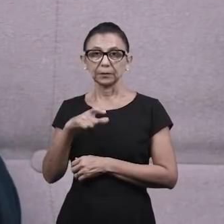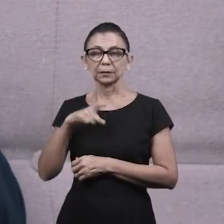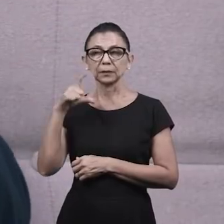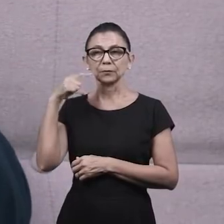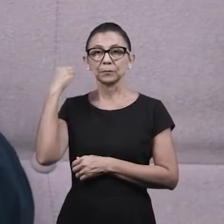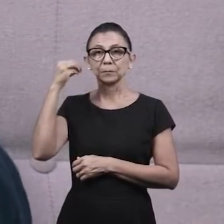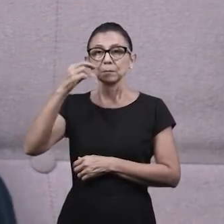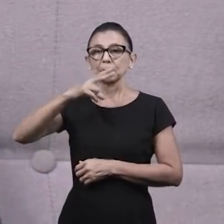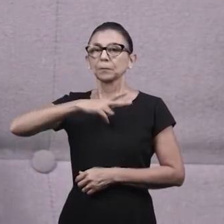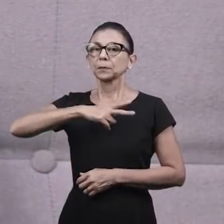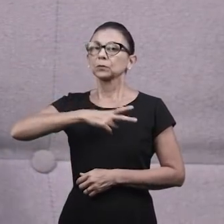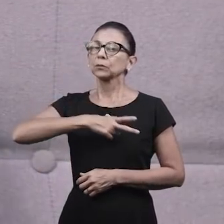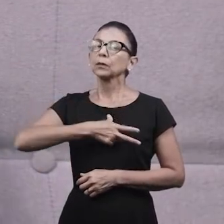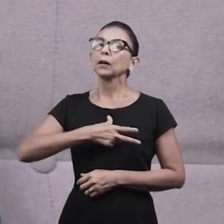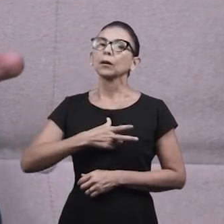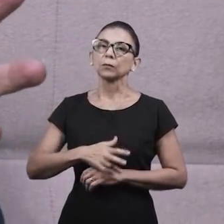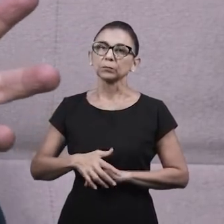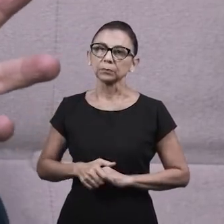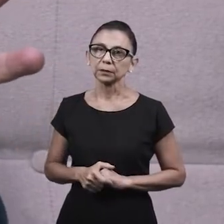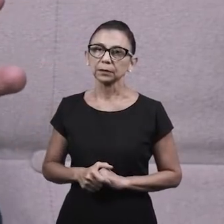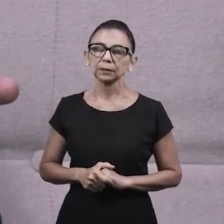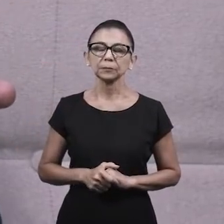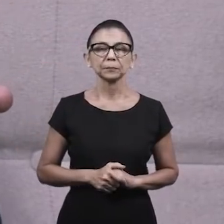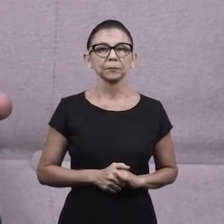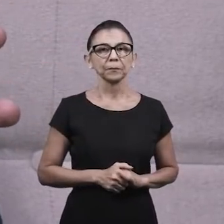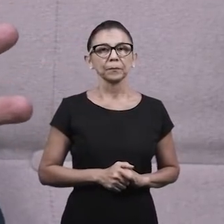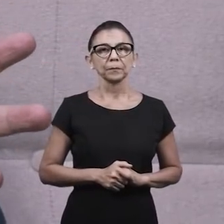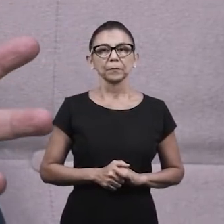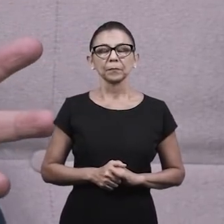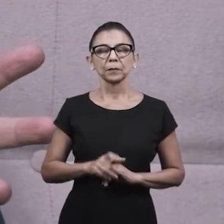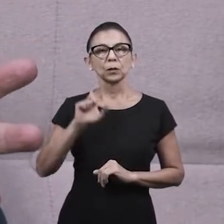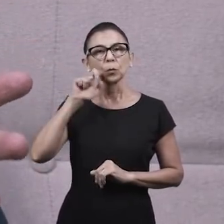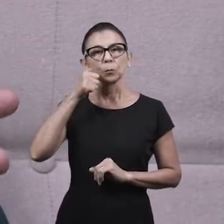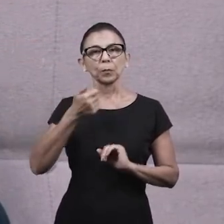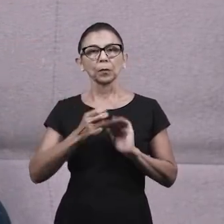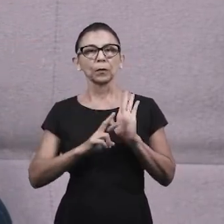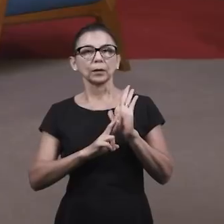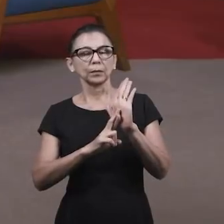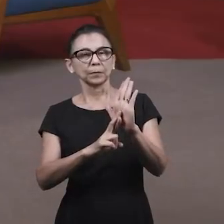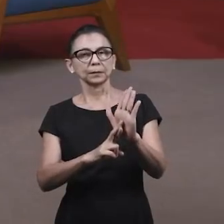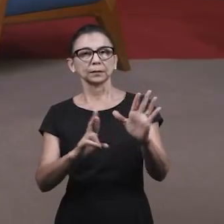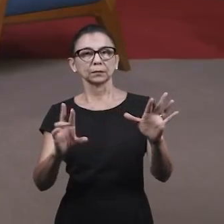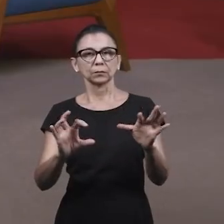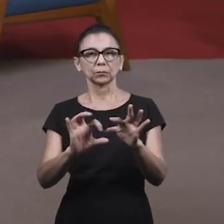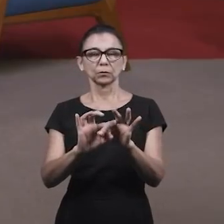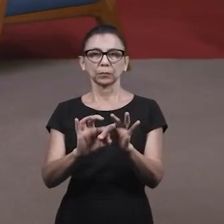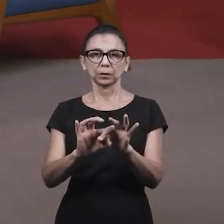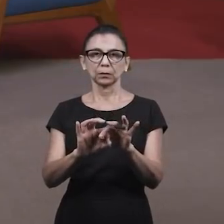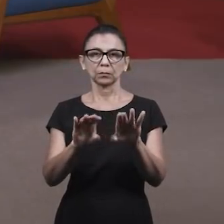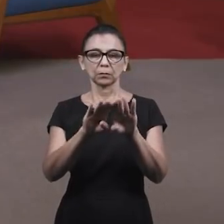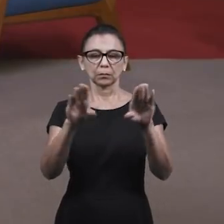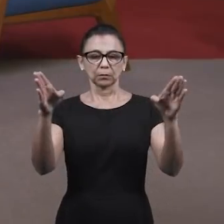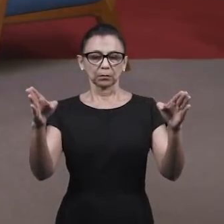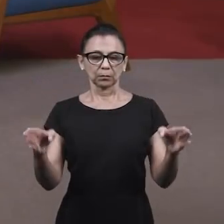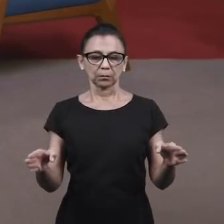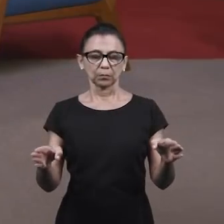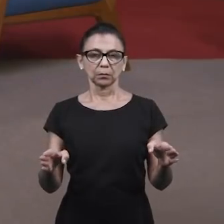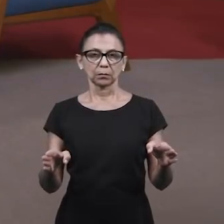pão para distribuir esse alimento para o homem, né? quer dizer, o mistério só é conhecido